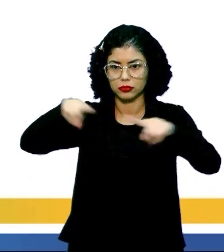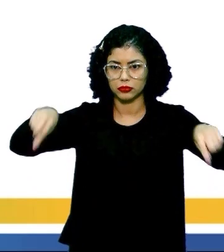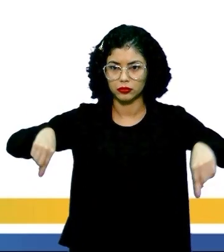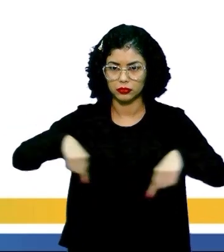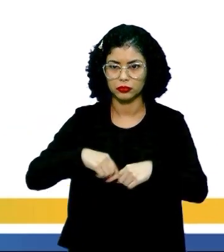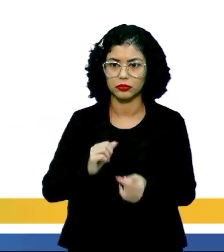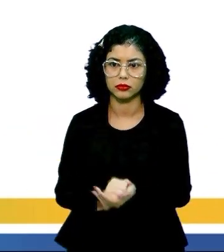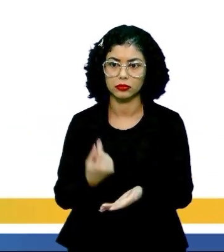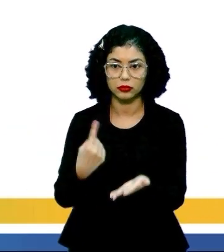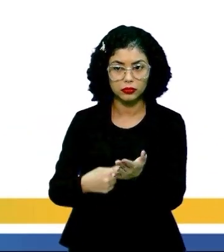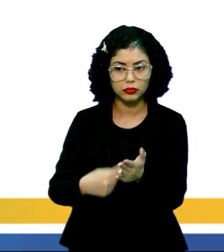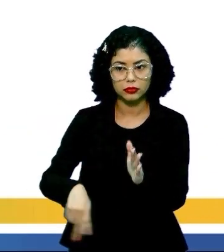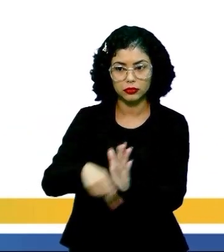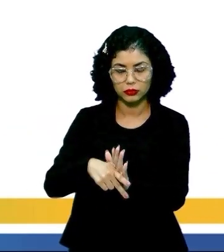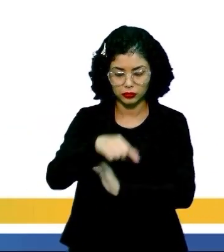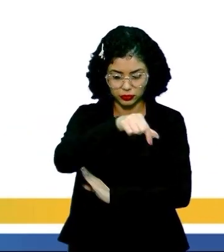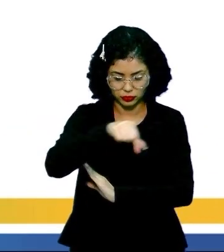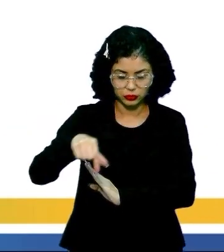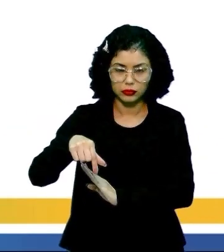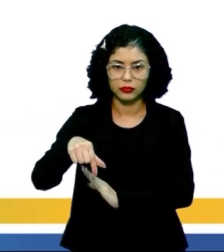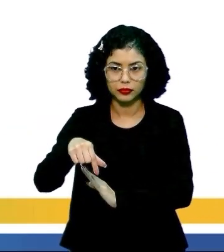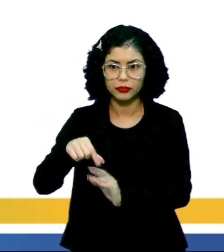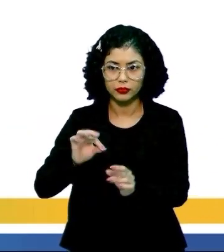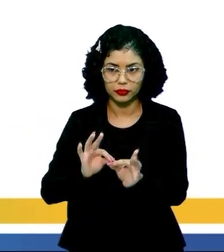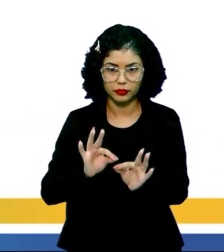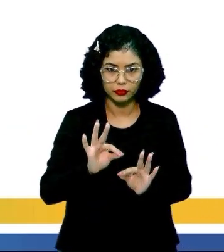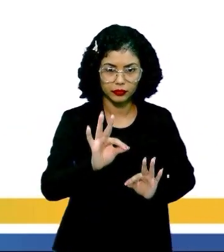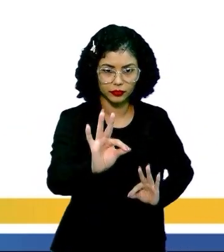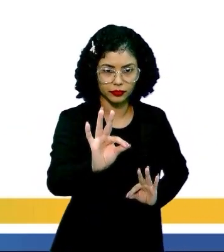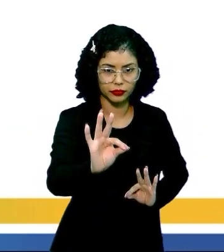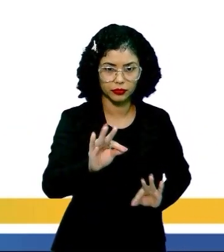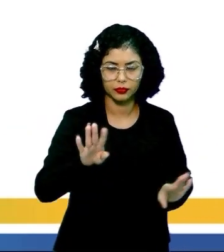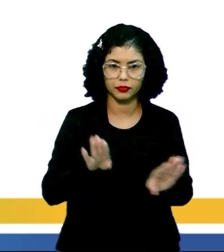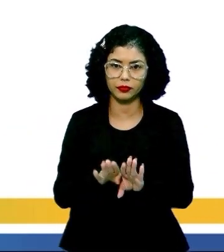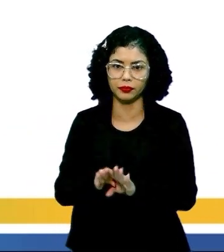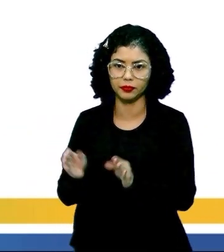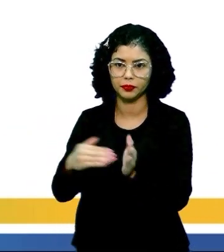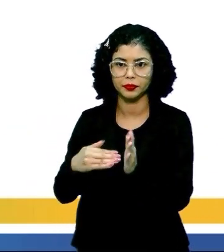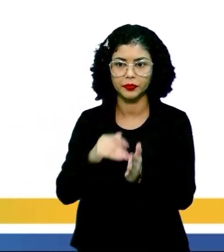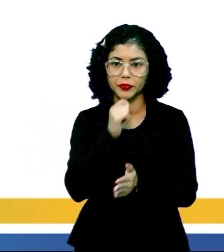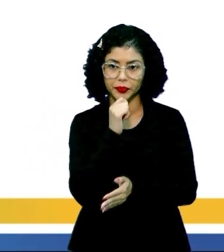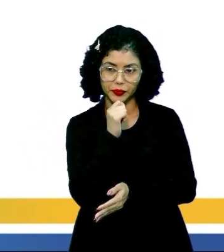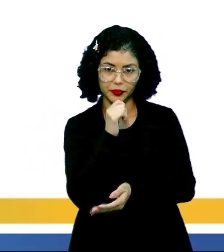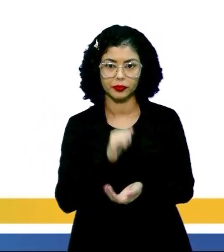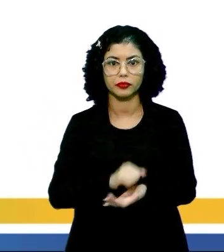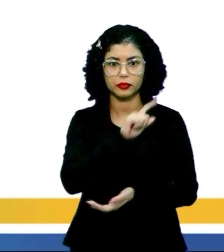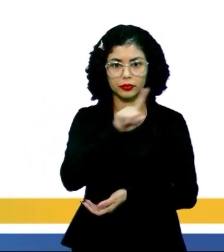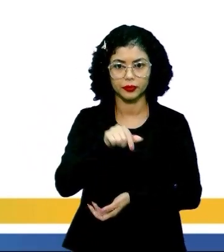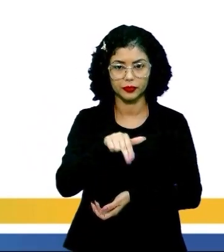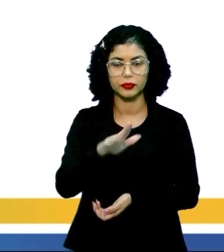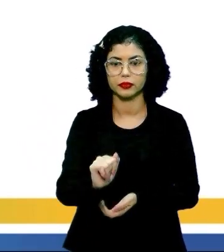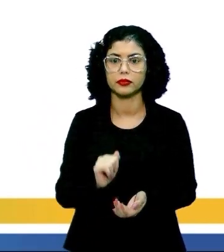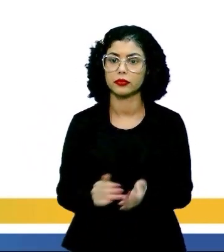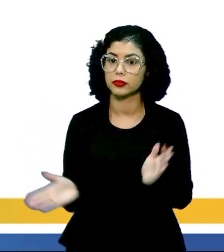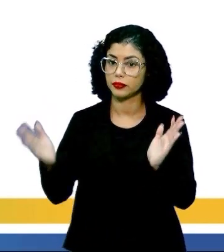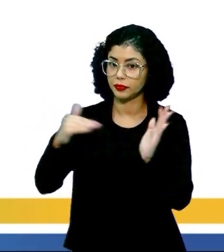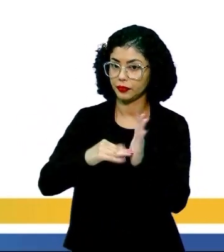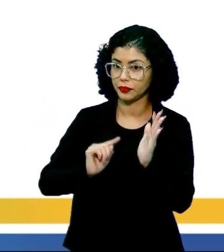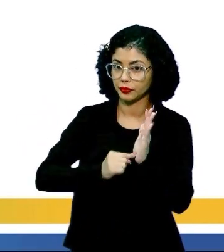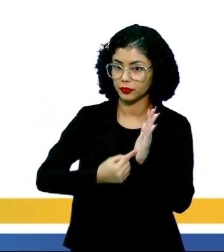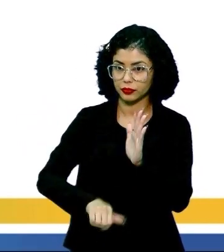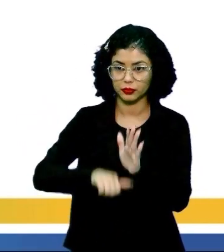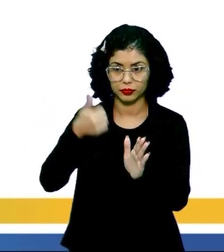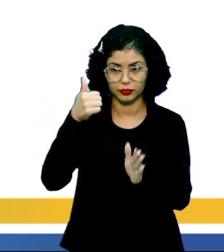a marca obtida pelo atleta é medida pelos oficiais desde a zona de lançamento até o primeiro ponto onde o dardo tocou